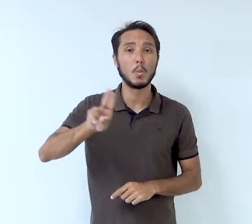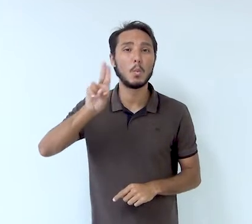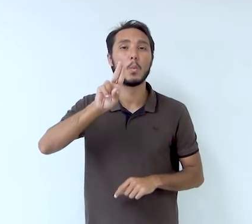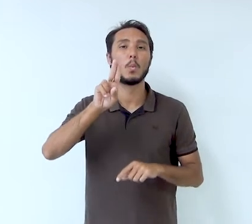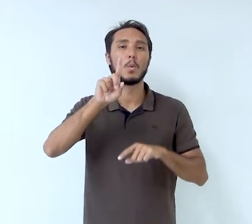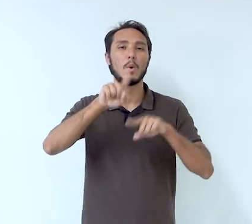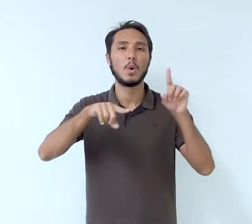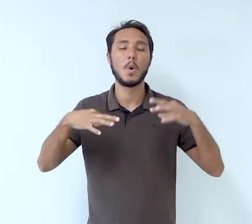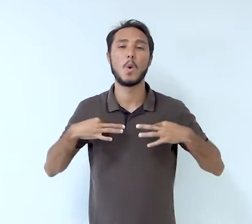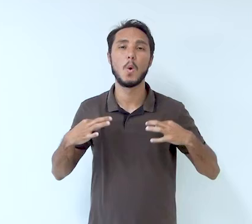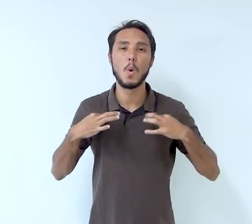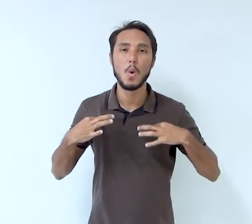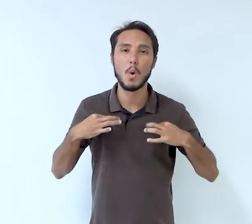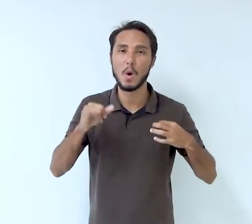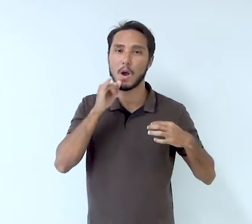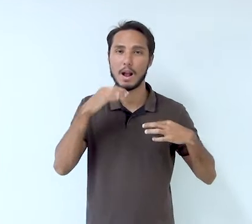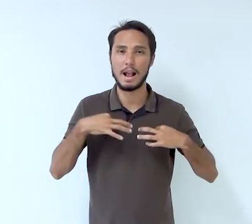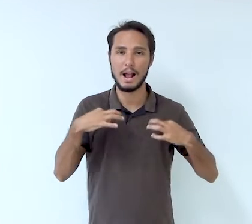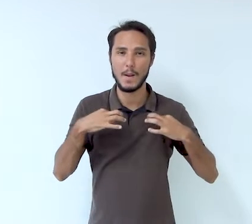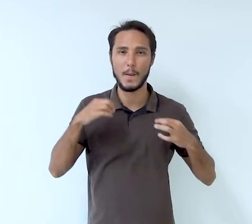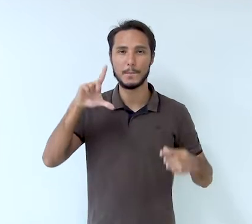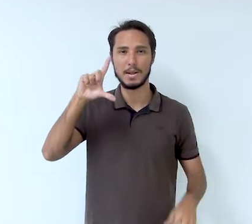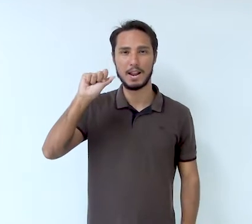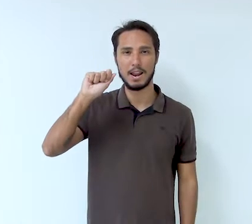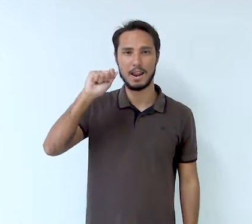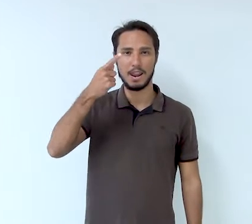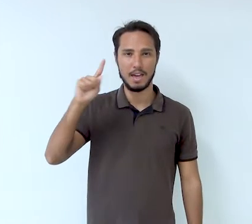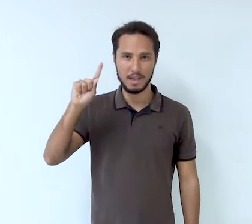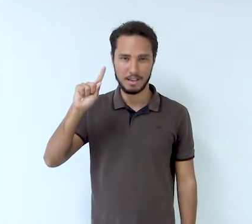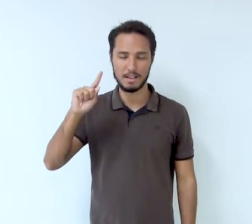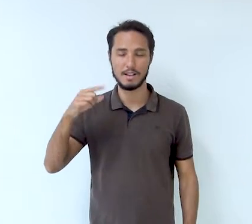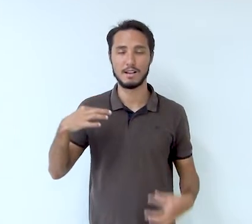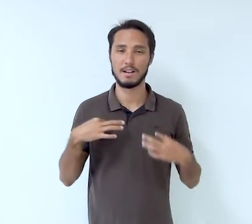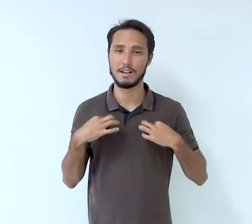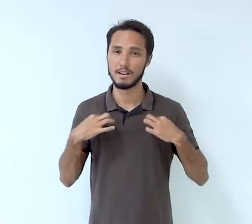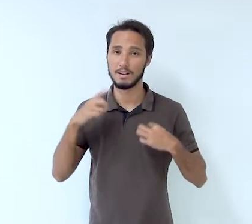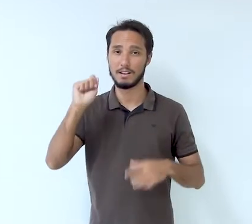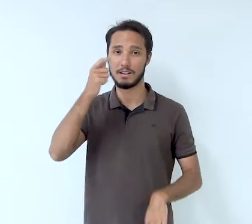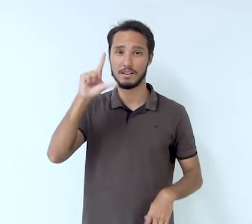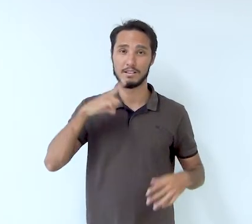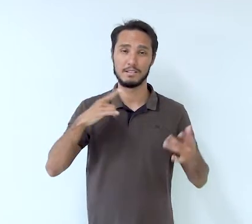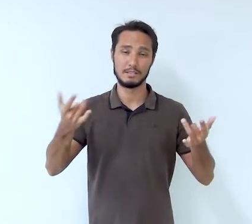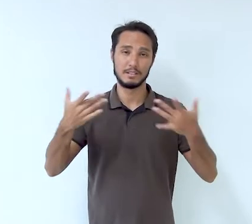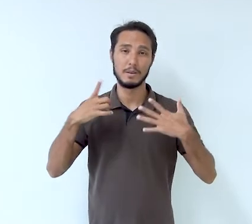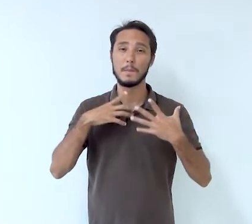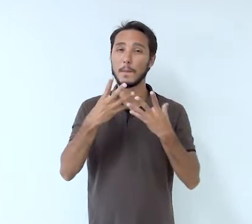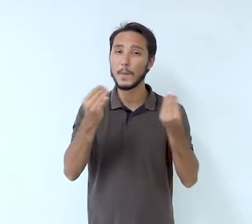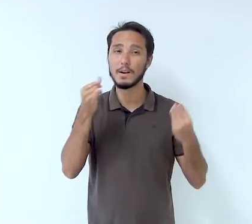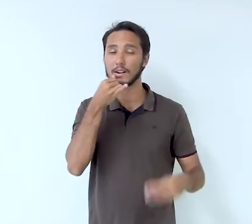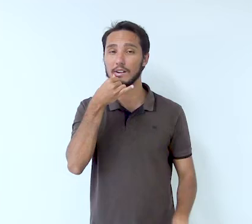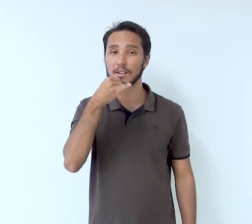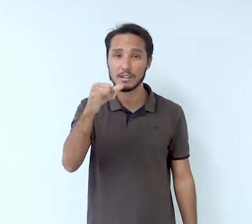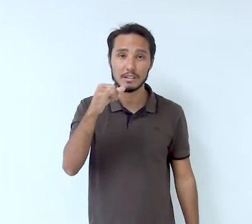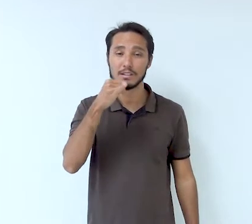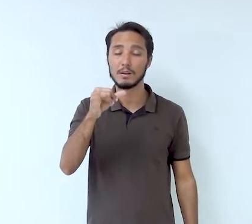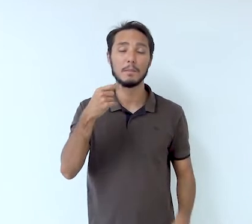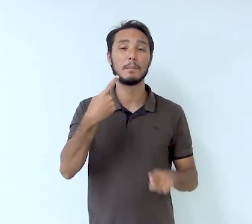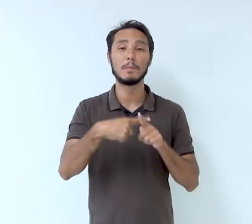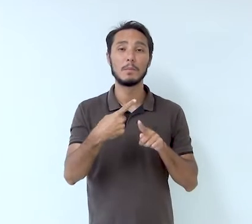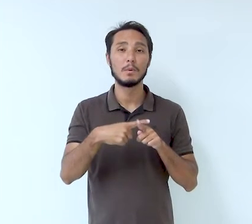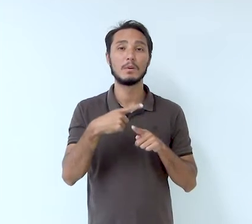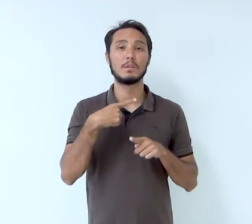evitar utilizar certos tipos de roupa, como as roupas de lã, né? As roupas de lã acumulam muita eletricidade